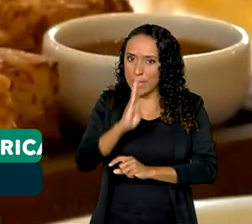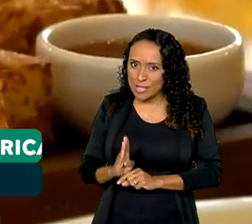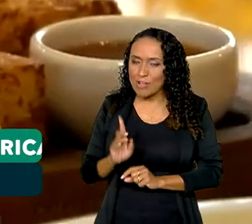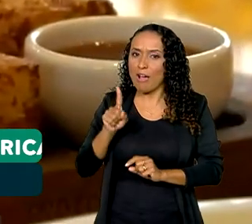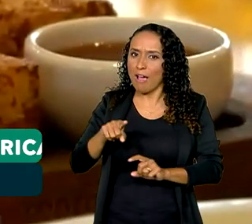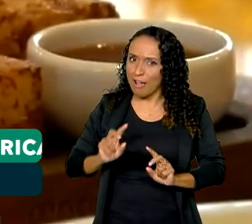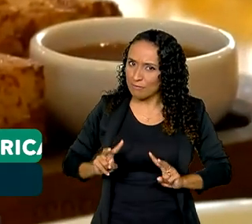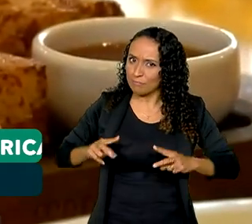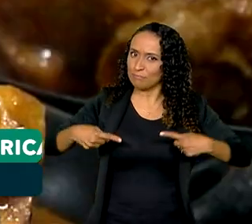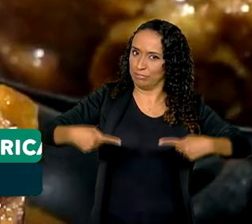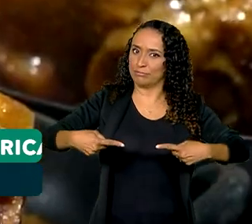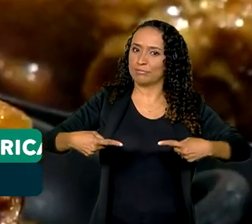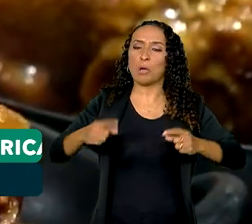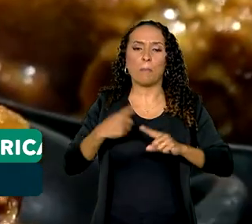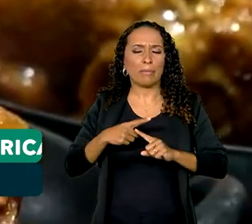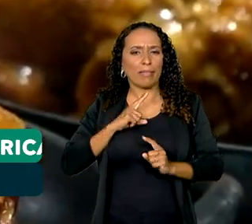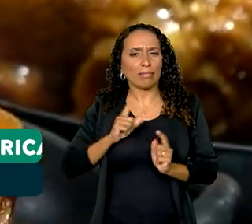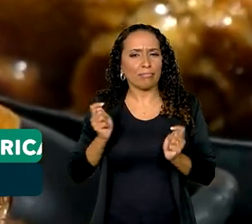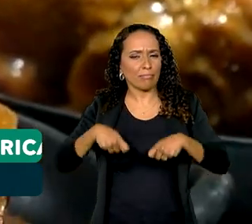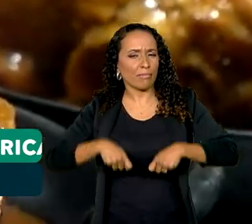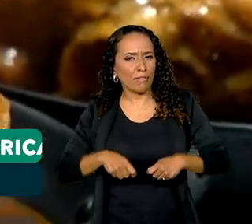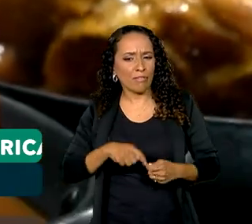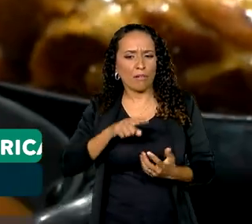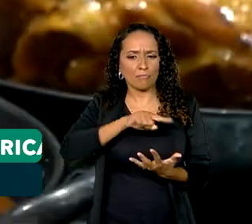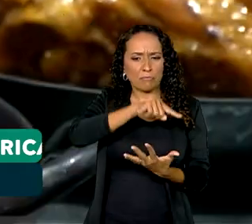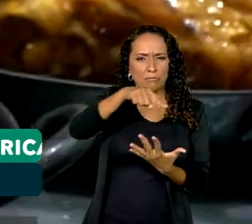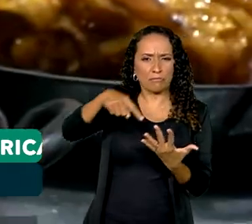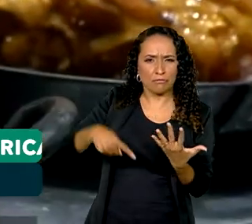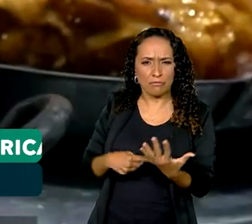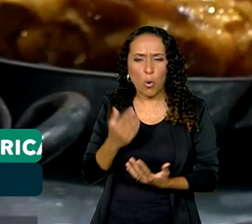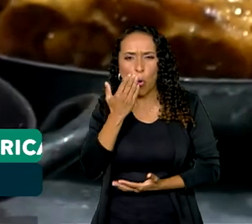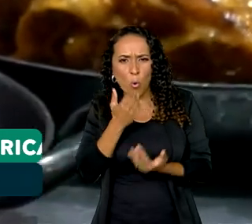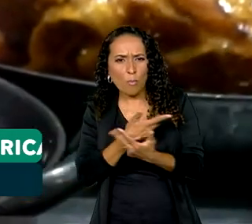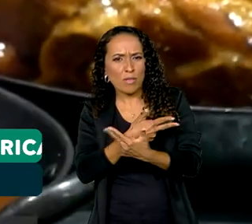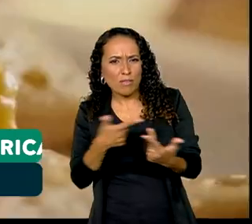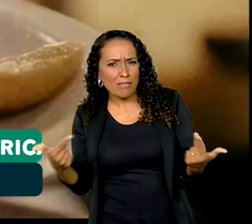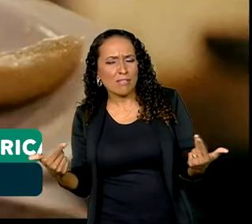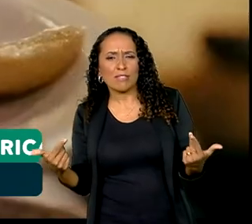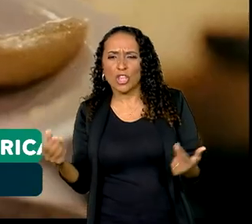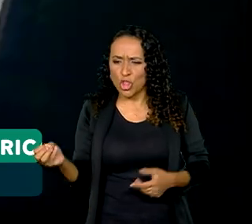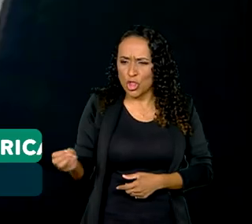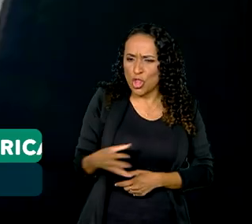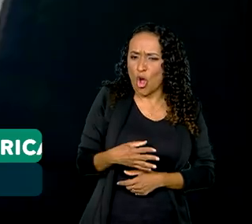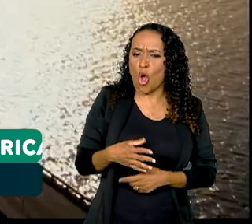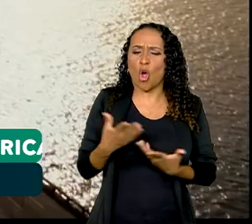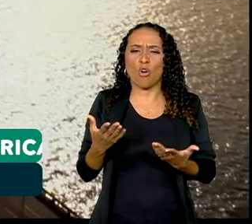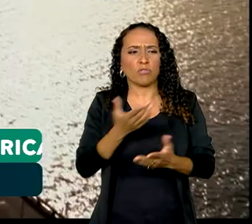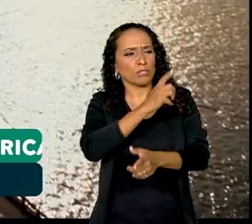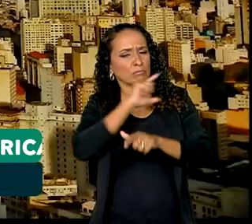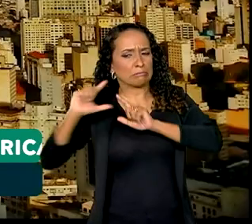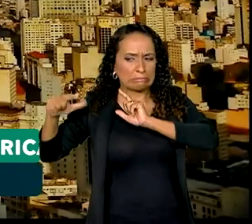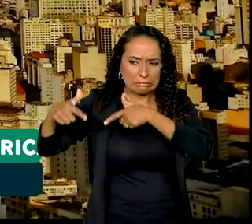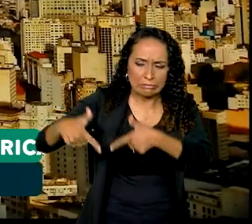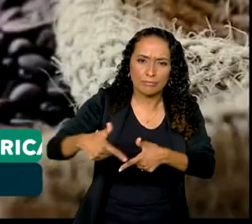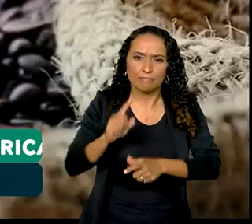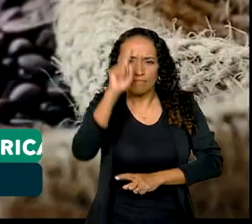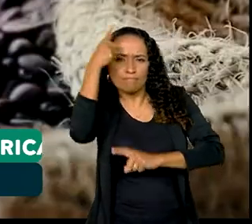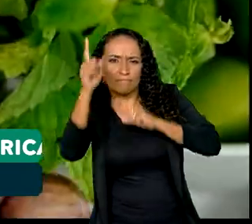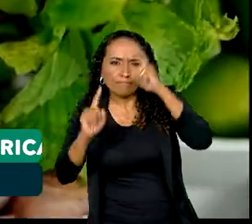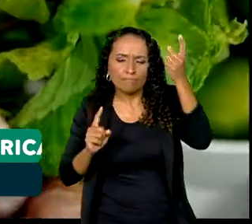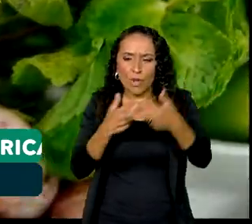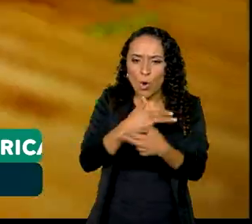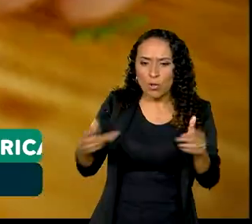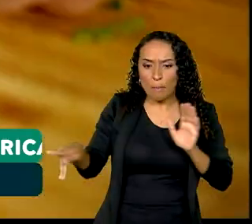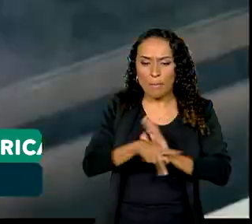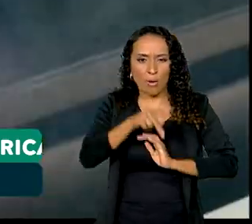concorrente por oferecer uma culinária que une inovação e tradição com receitas criativas e ingredientes